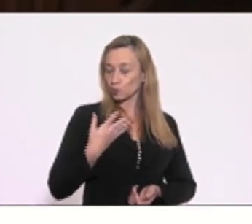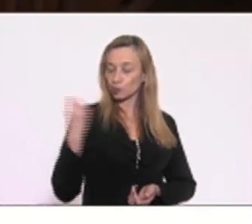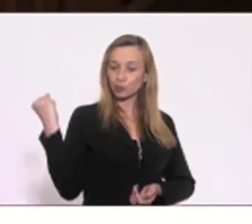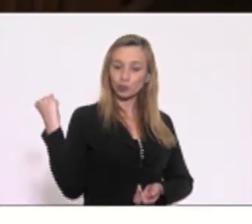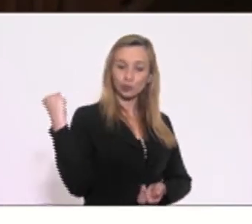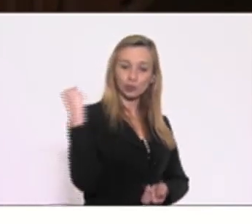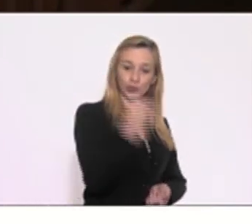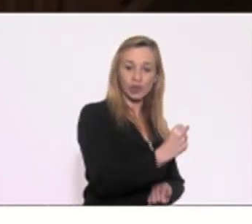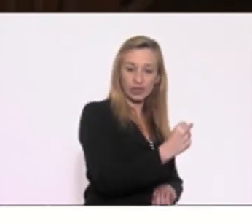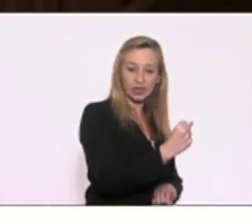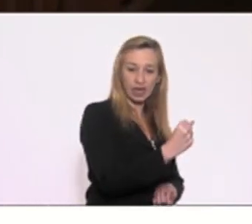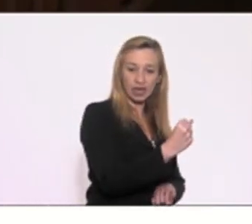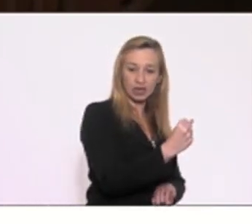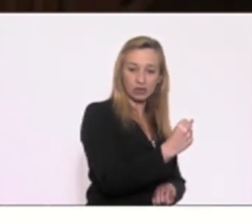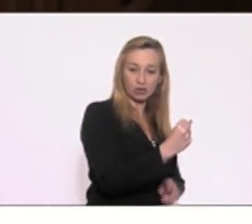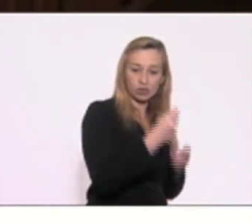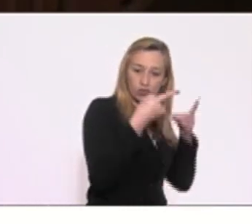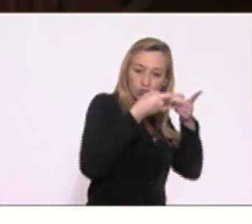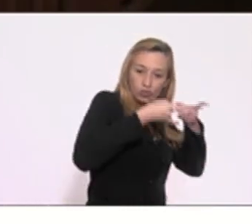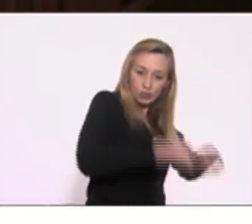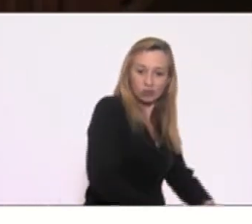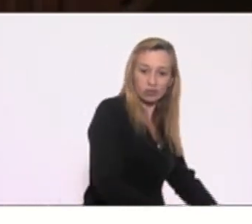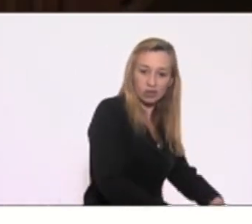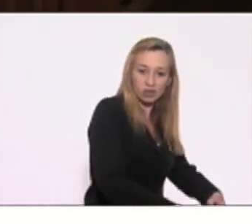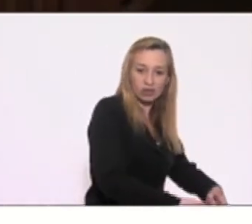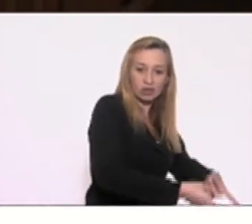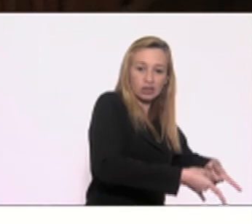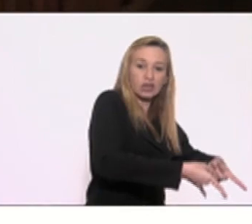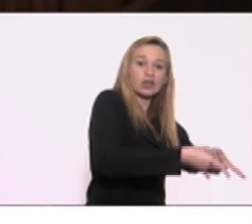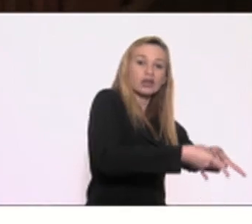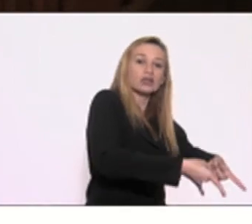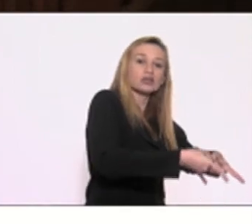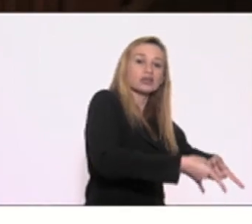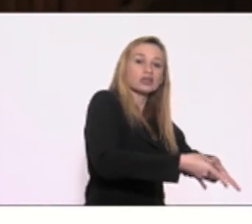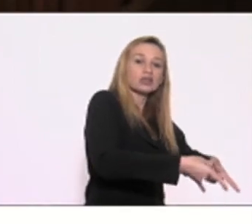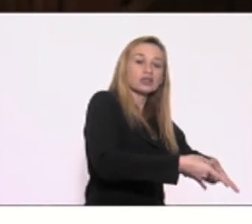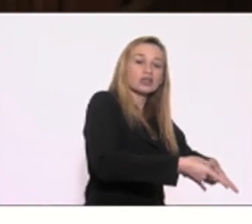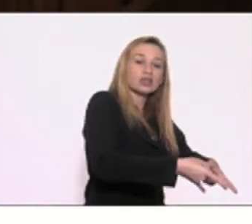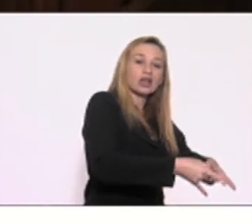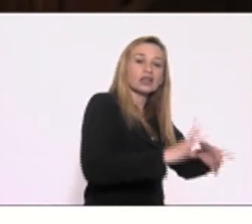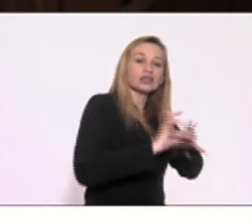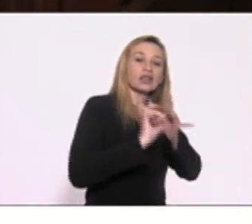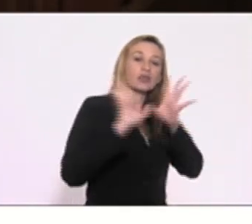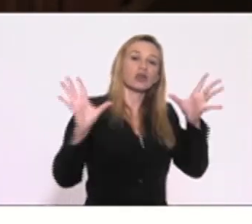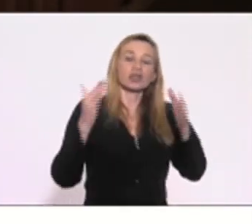mataram e sepultaram a social-democracia. Muito obrigado, senhor presidente.